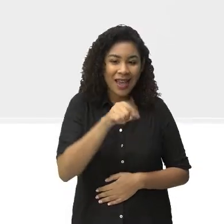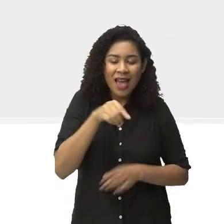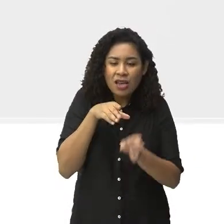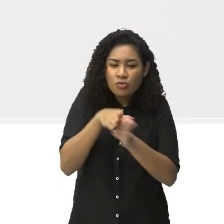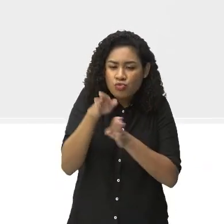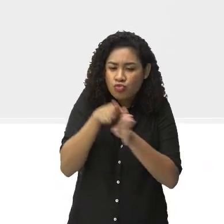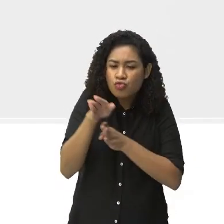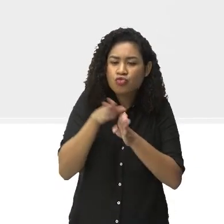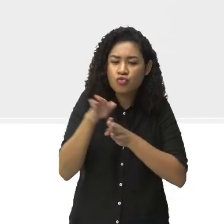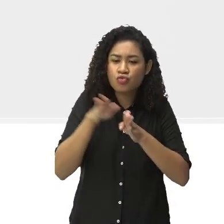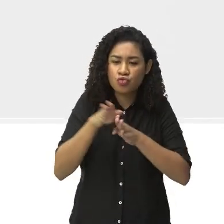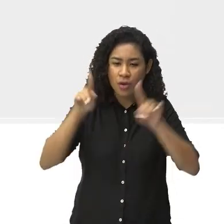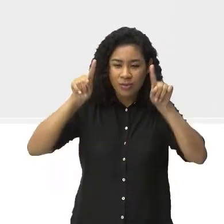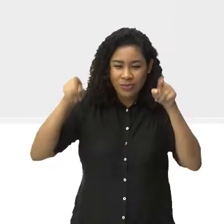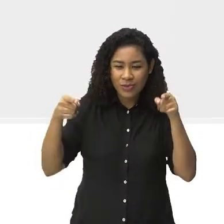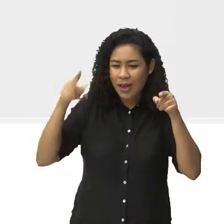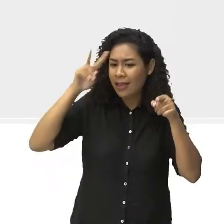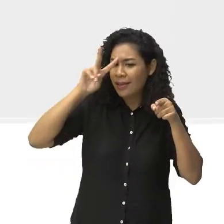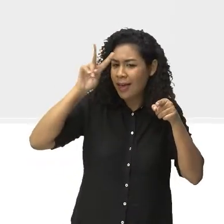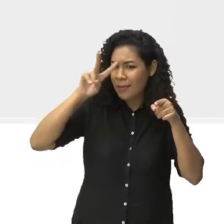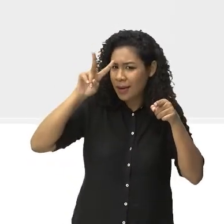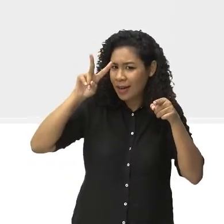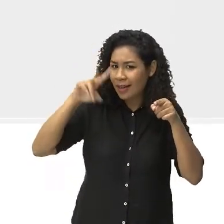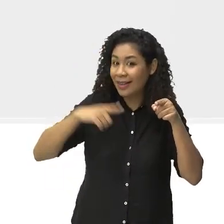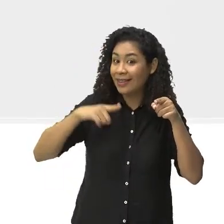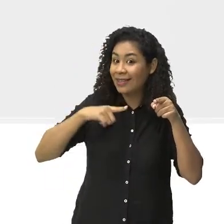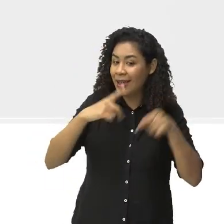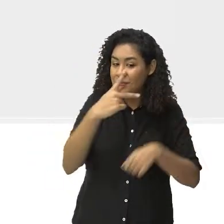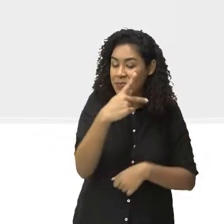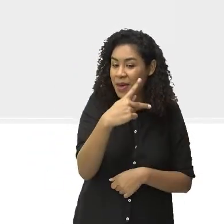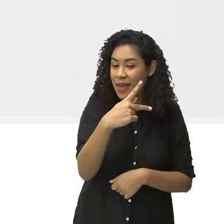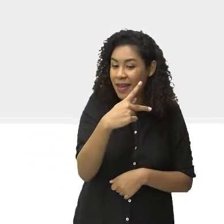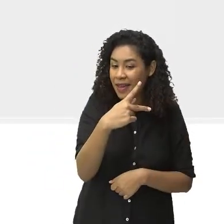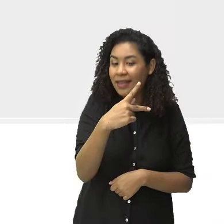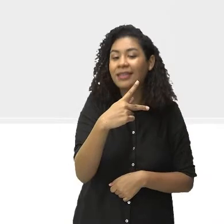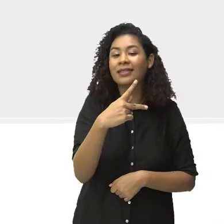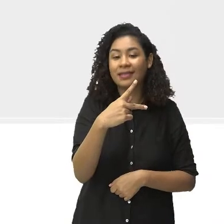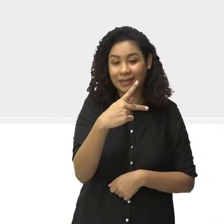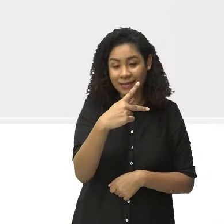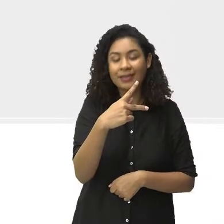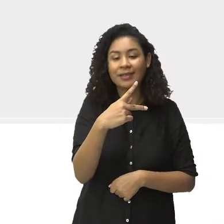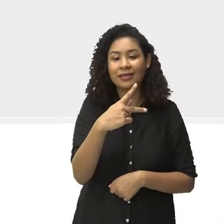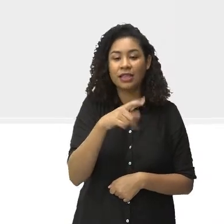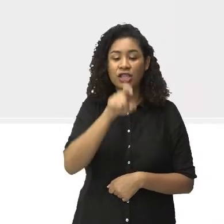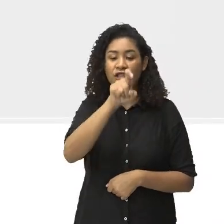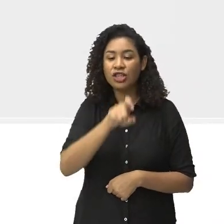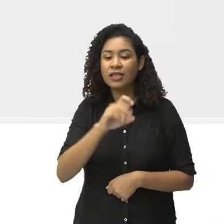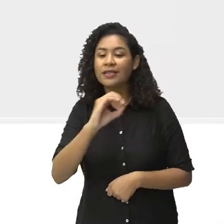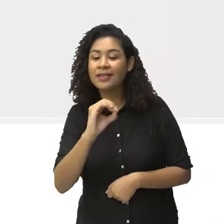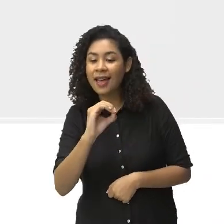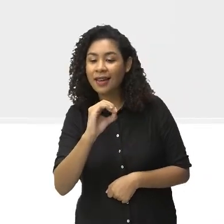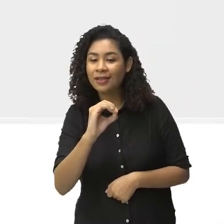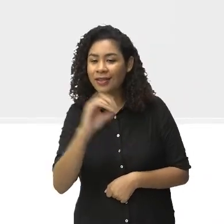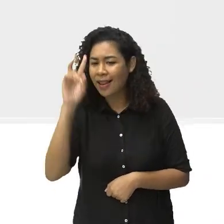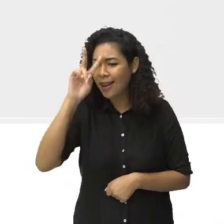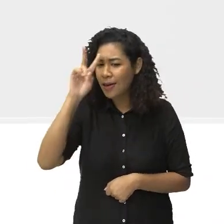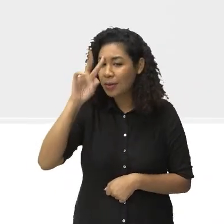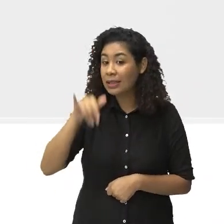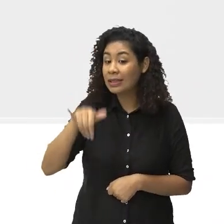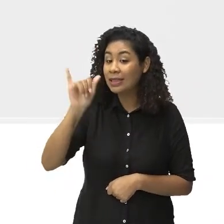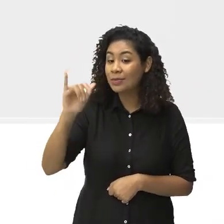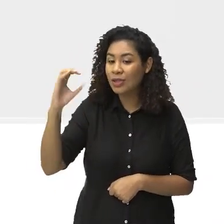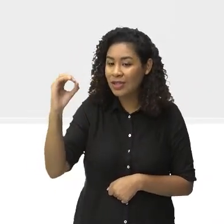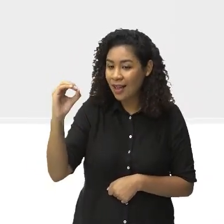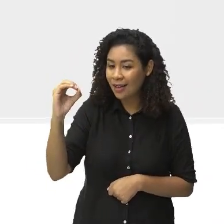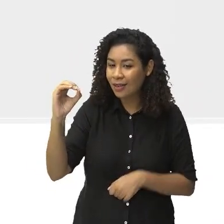dado. Vejam que ele deu aqui a coordenada para a gente, ó, x0, x0, e ele deu também